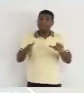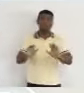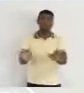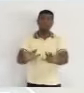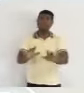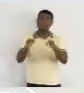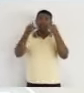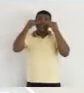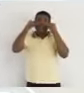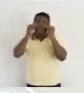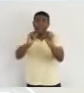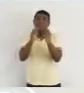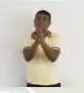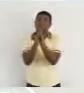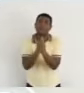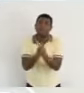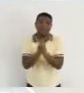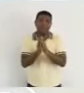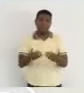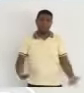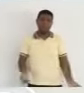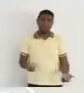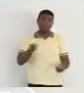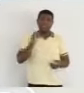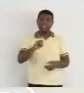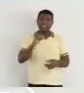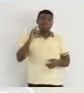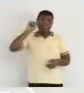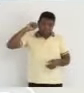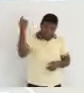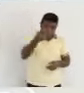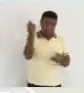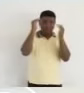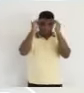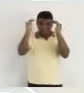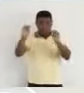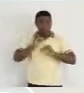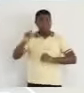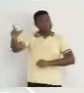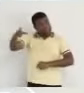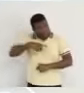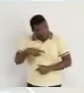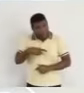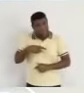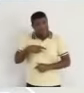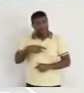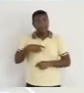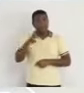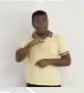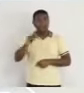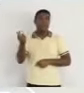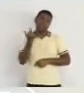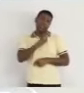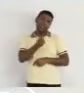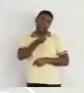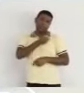águas. Se nós tivermos uma adesão grande de todo mundo no isolamento, nós vamos ter, sim, um número maior de casos, mas